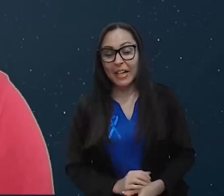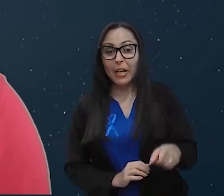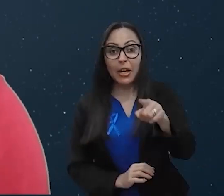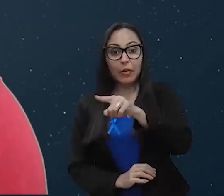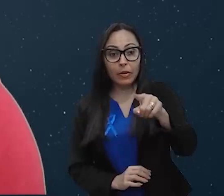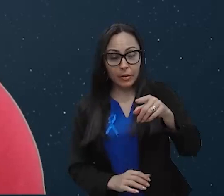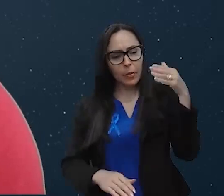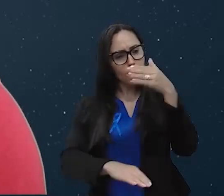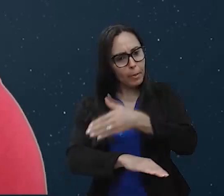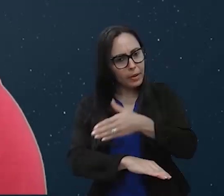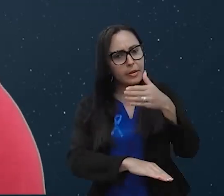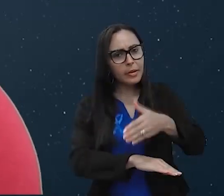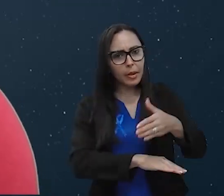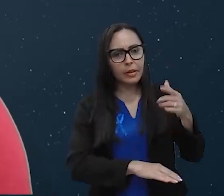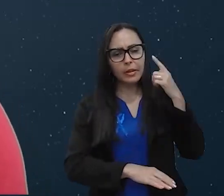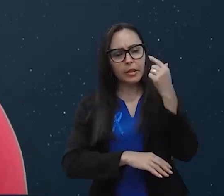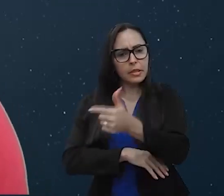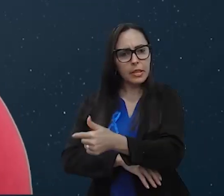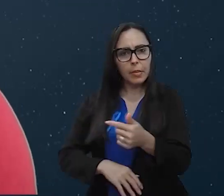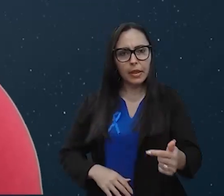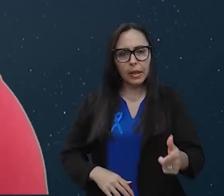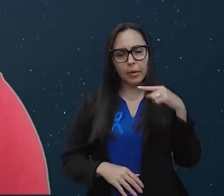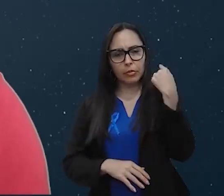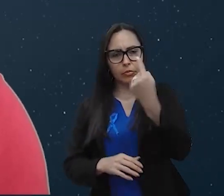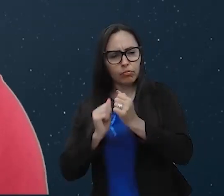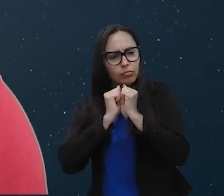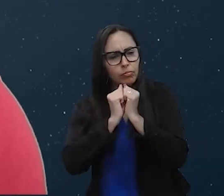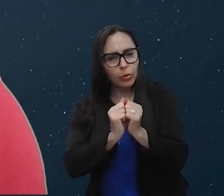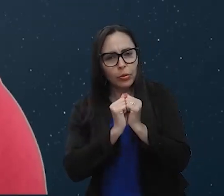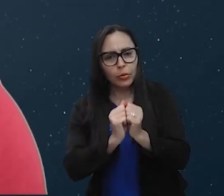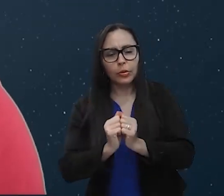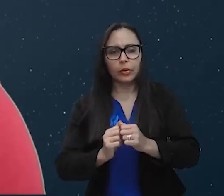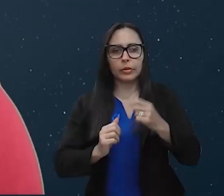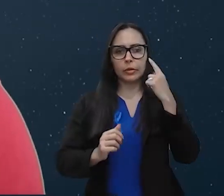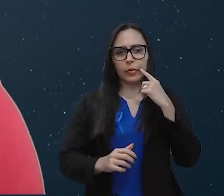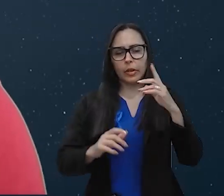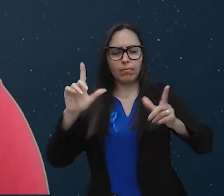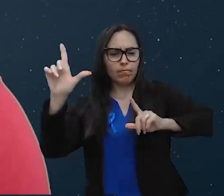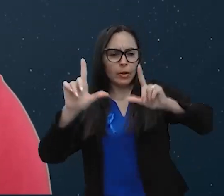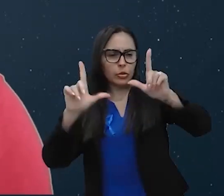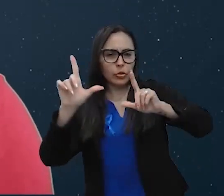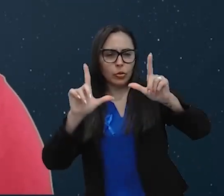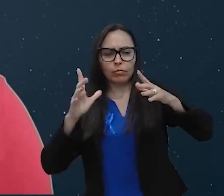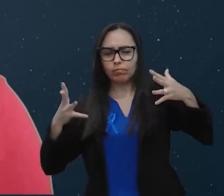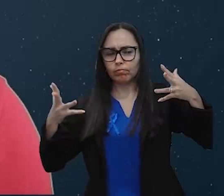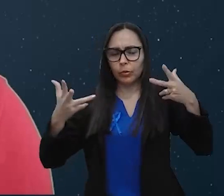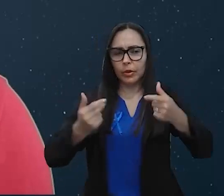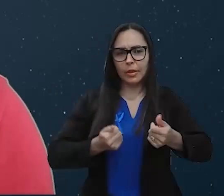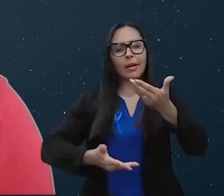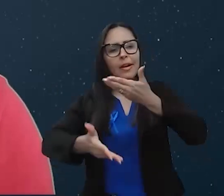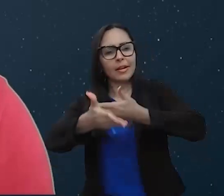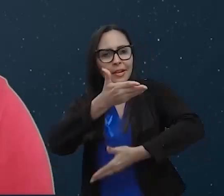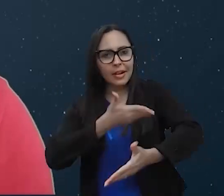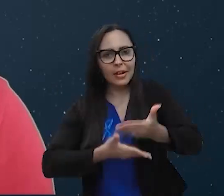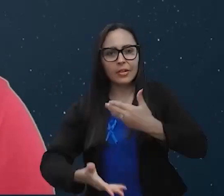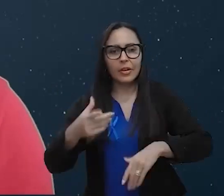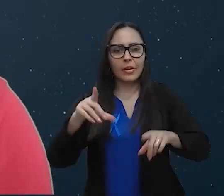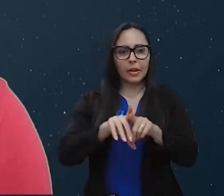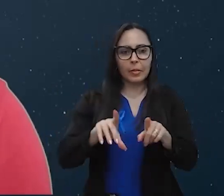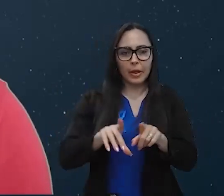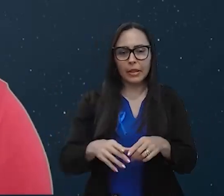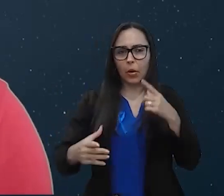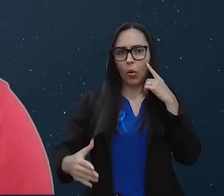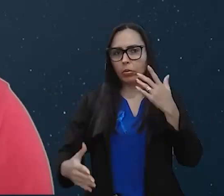vocês estão participando aí semanalmente conosco, vindo aqui assistindo todas as aulas, interagindo conosco. Pois é,